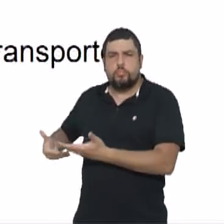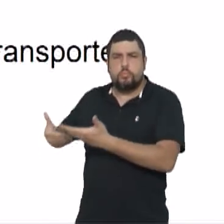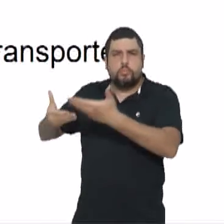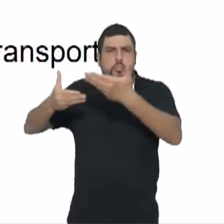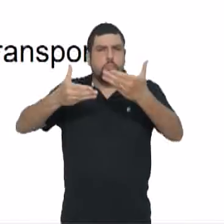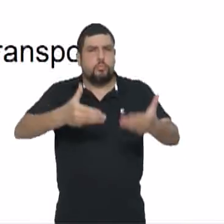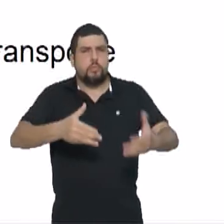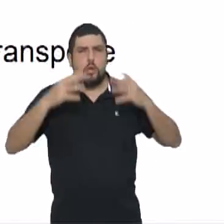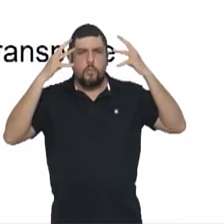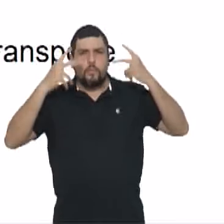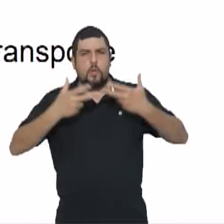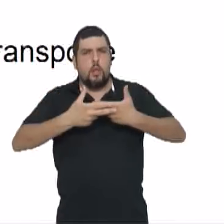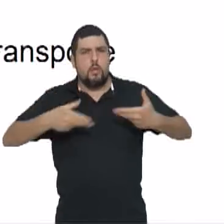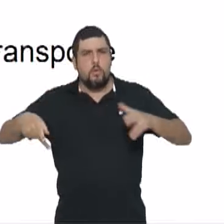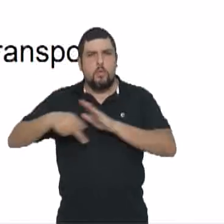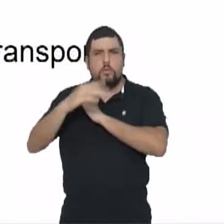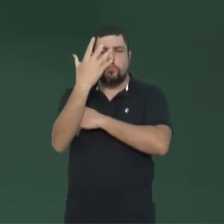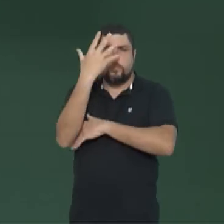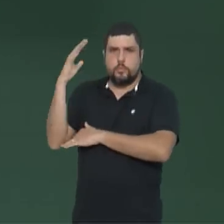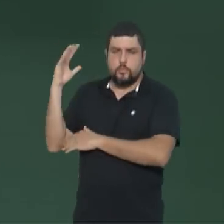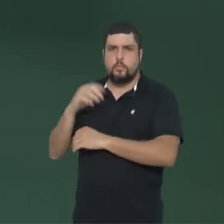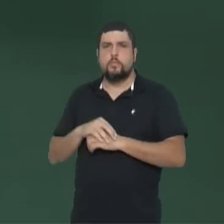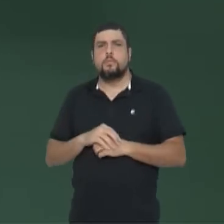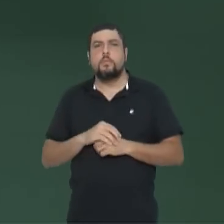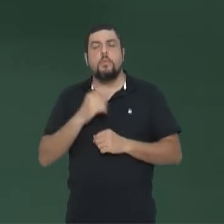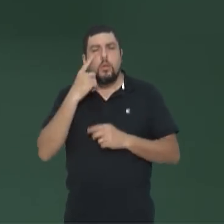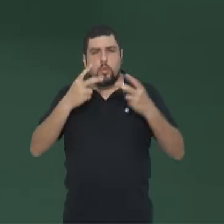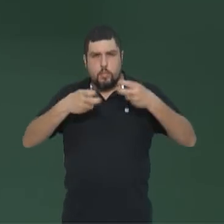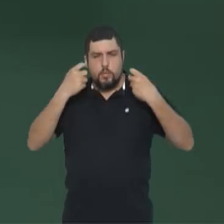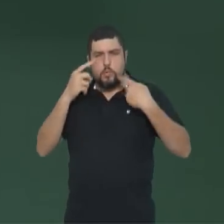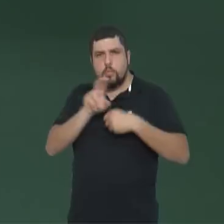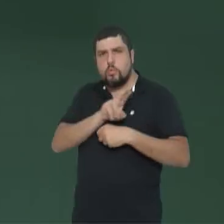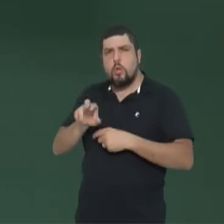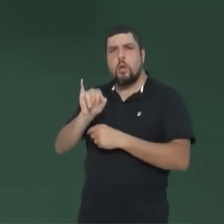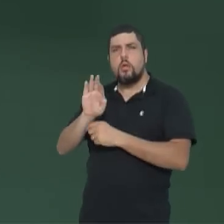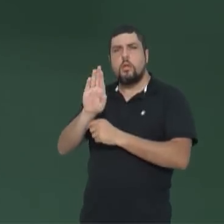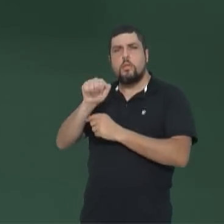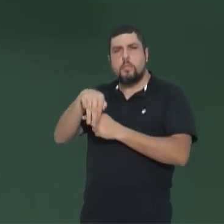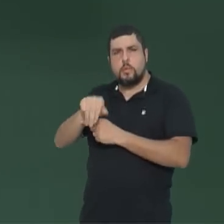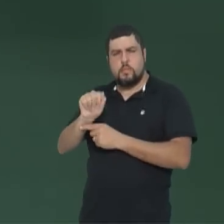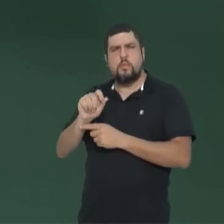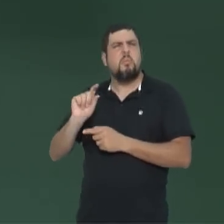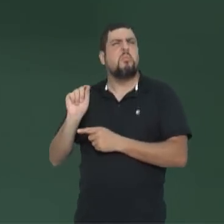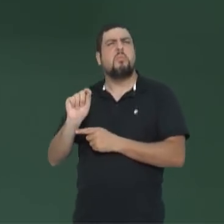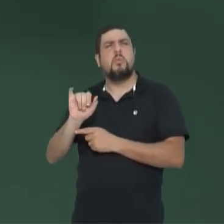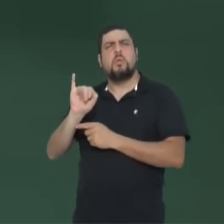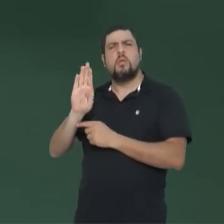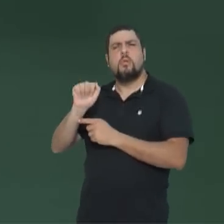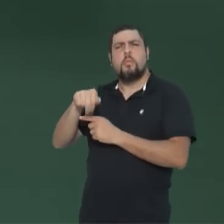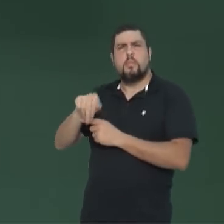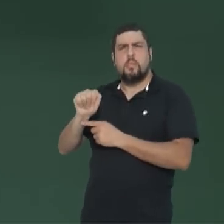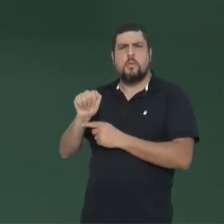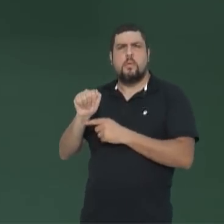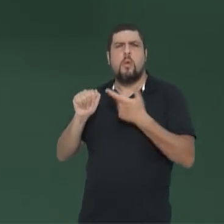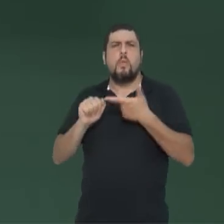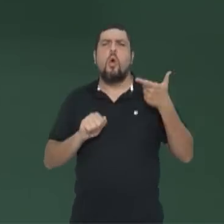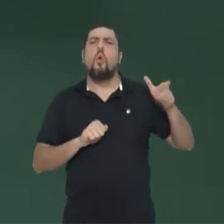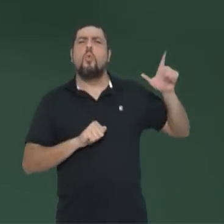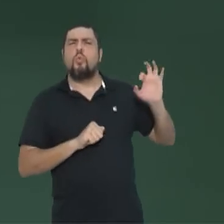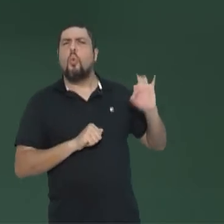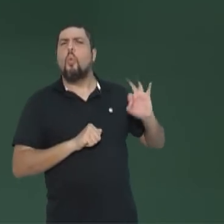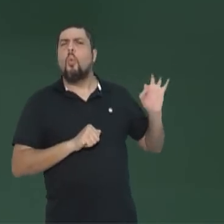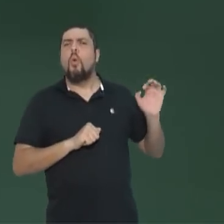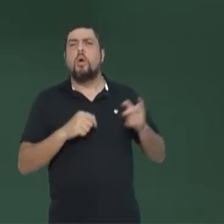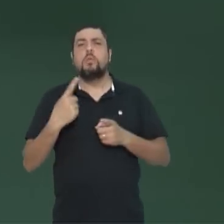estimação. Veja que eu trouxe um órgão aqui, né? O que é IBAMA mesmo? Por que eu trouxe IBAMA e não trouxe outro? Porque